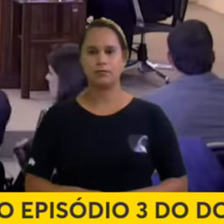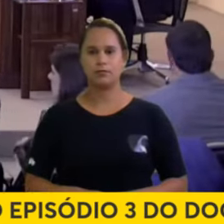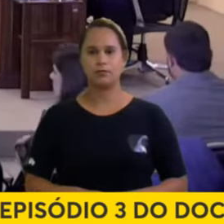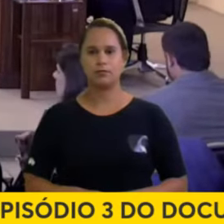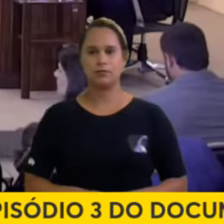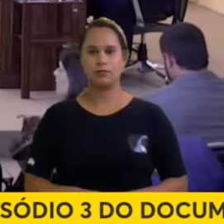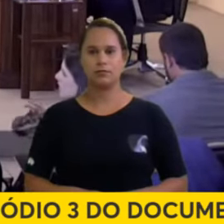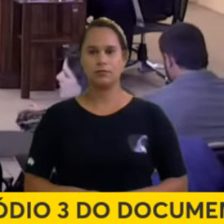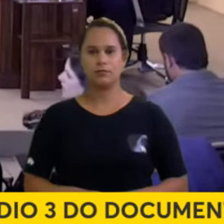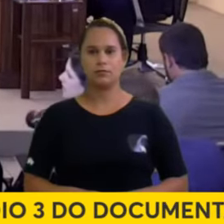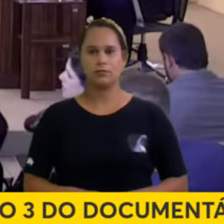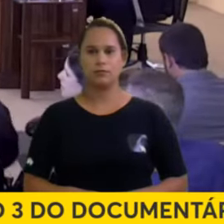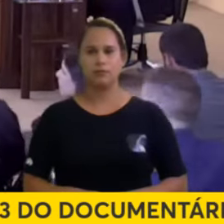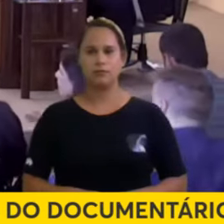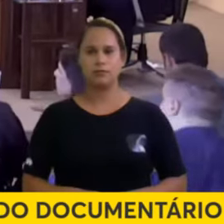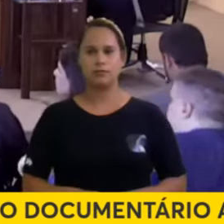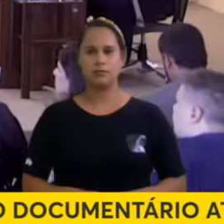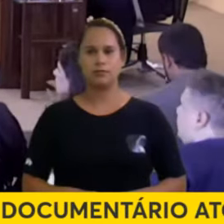ali